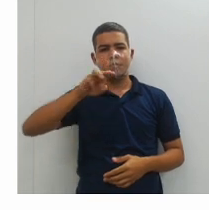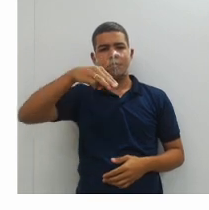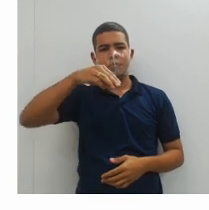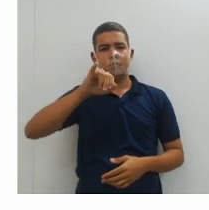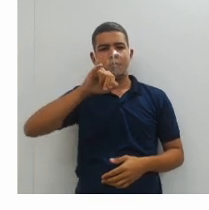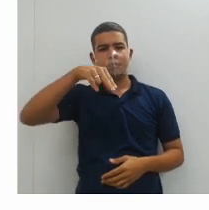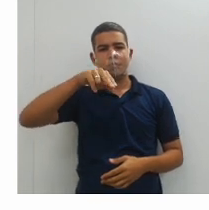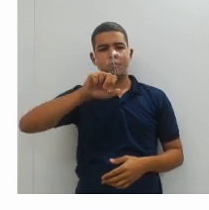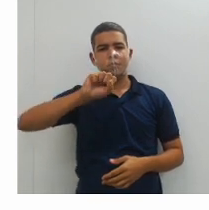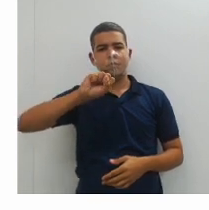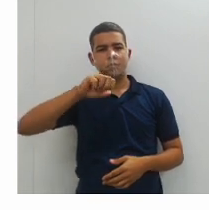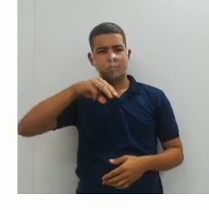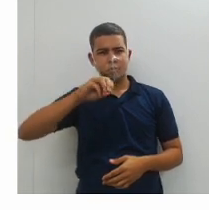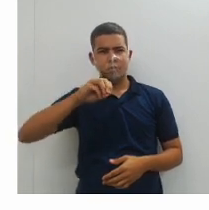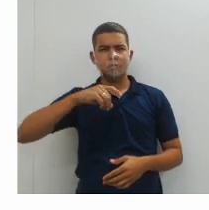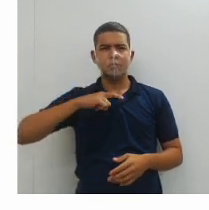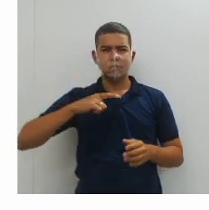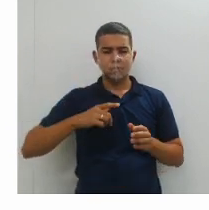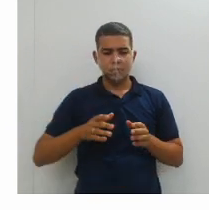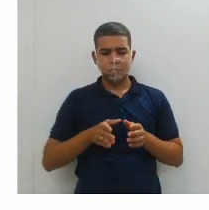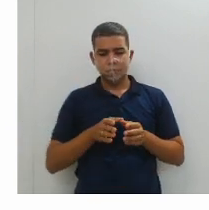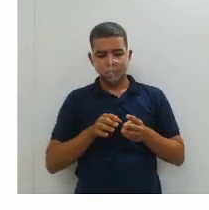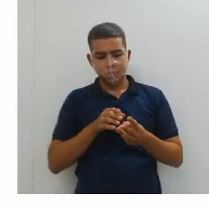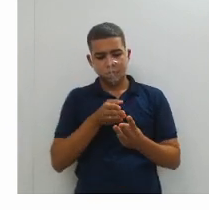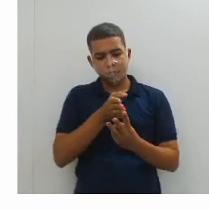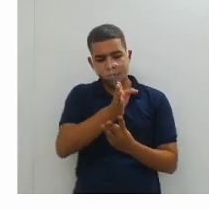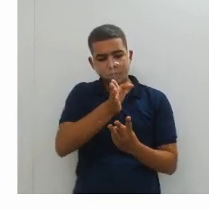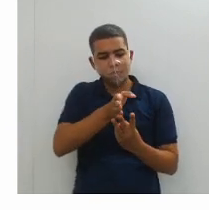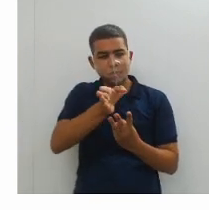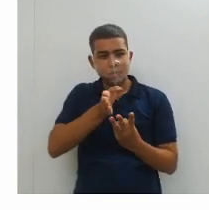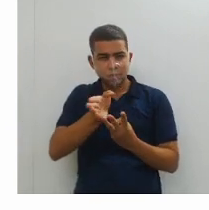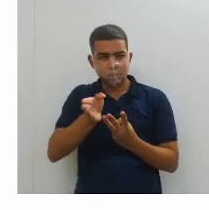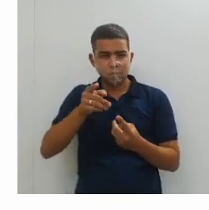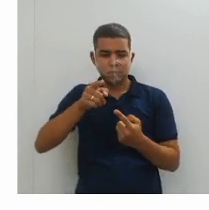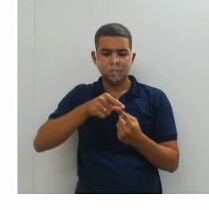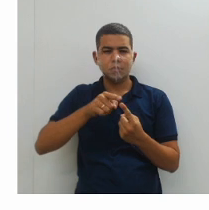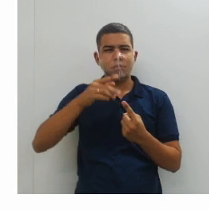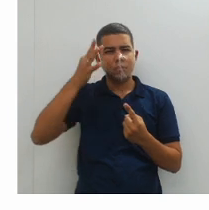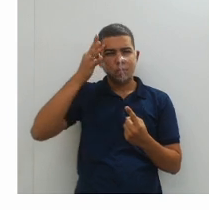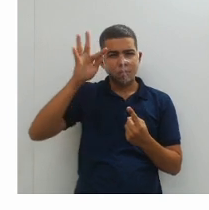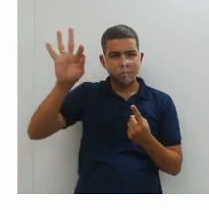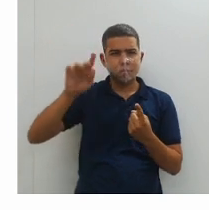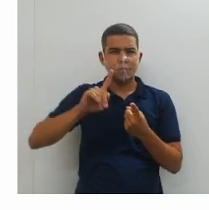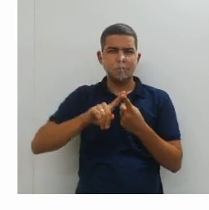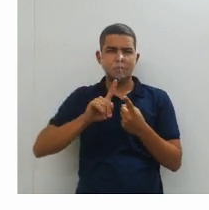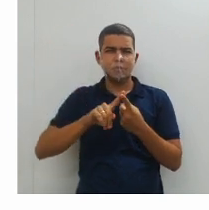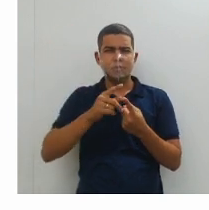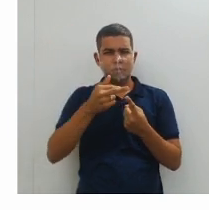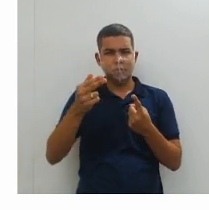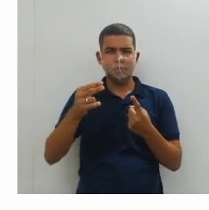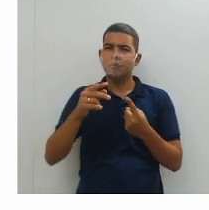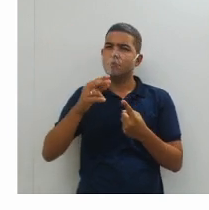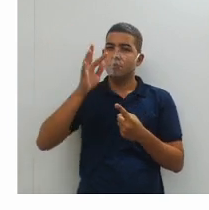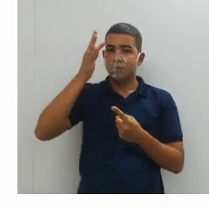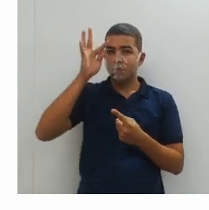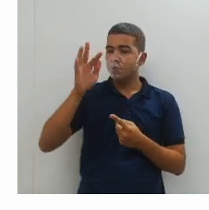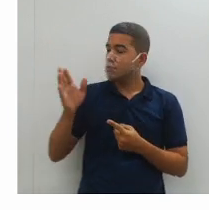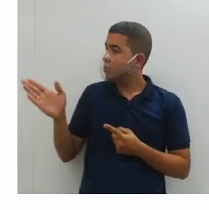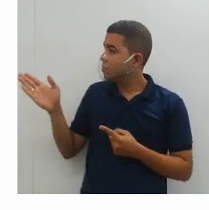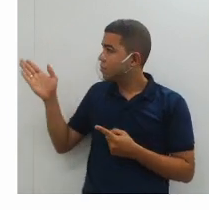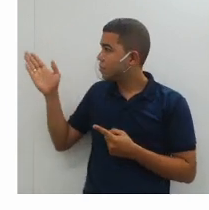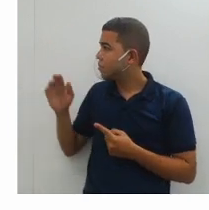3 correntes. A primeira corrente é a francesa, em que autores como Diderot,